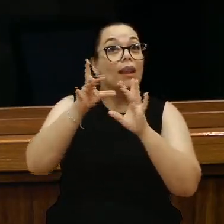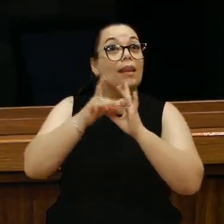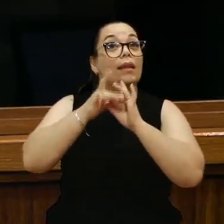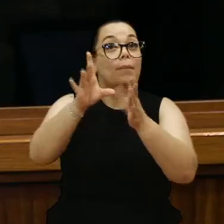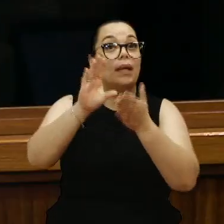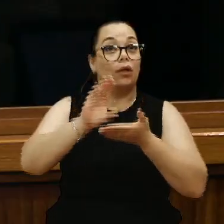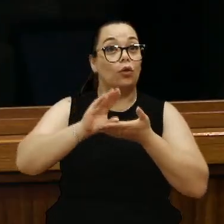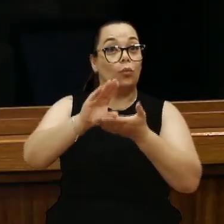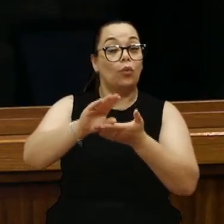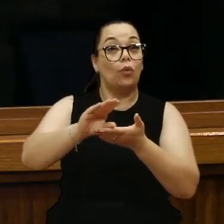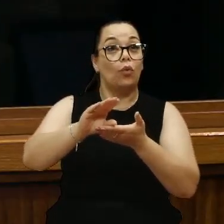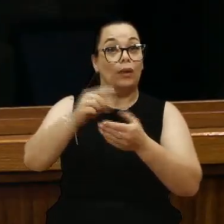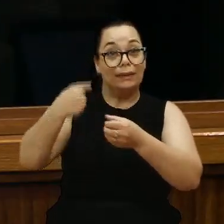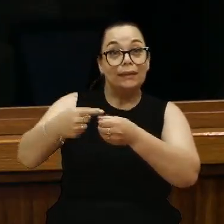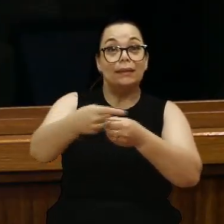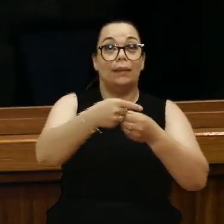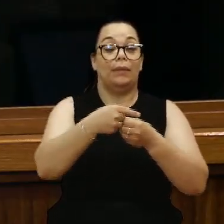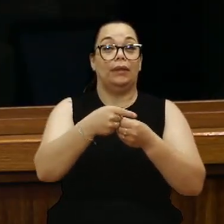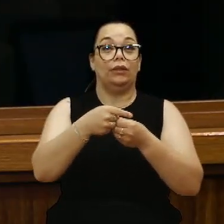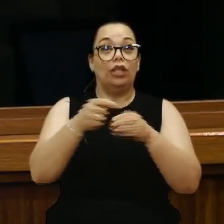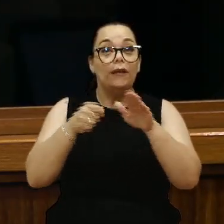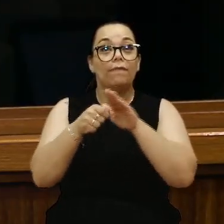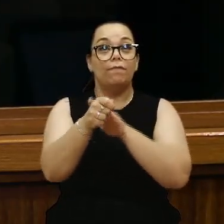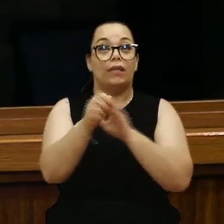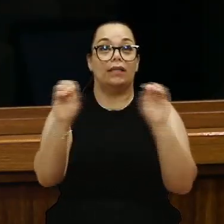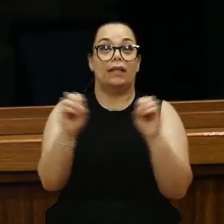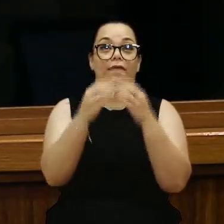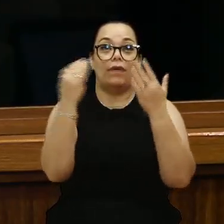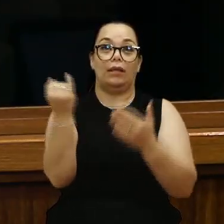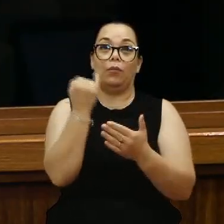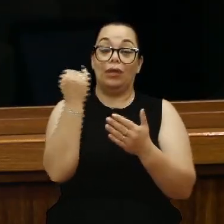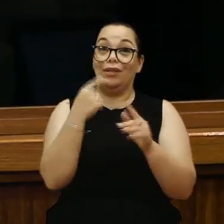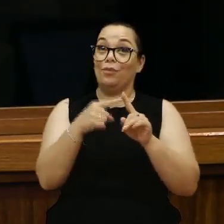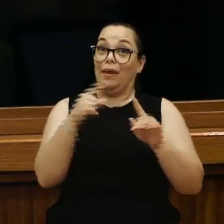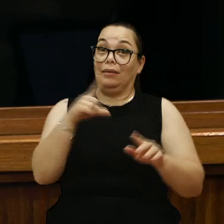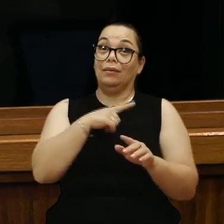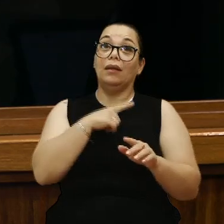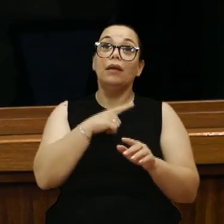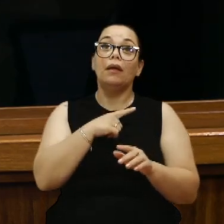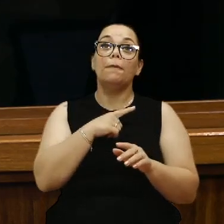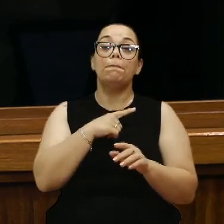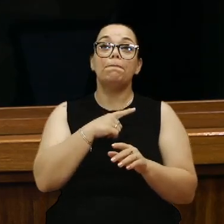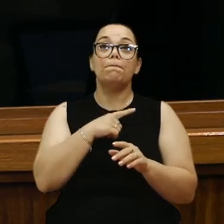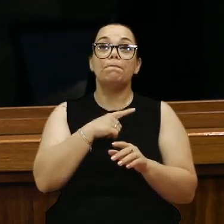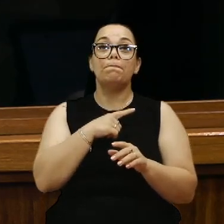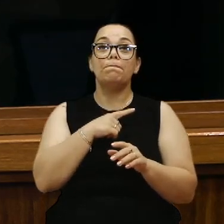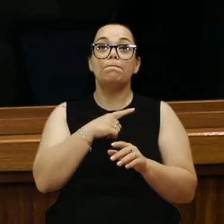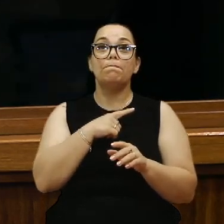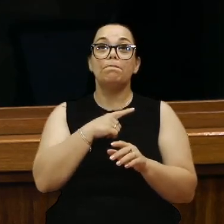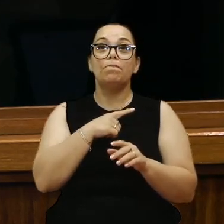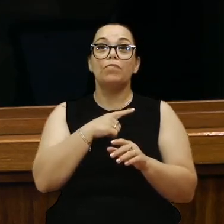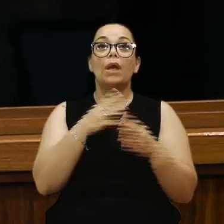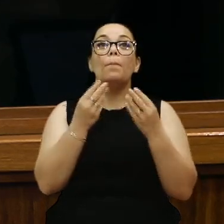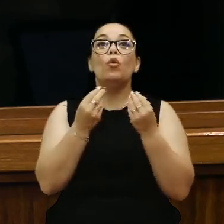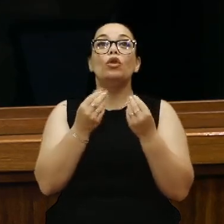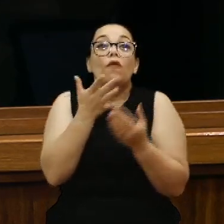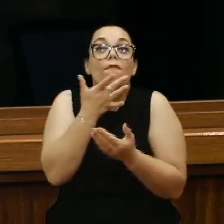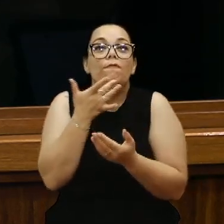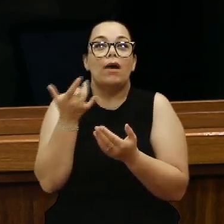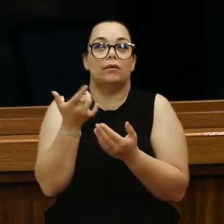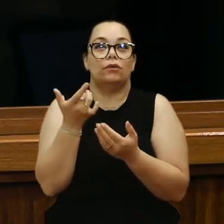que o município invista numa festa tão importante, mas que a gente tenha, de forma muito